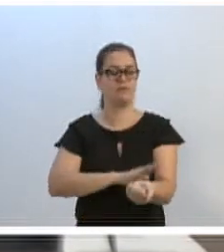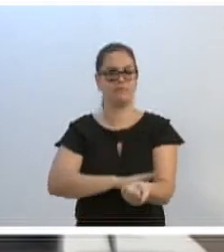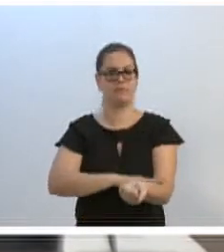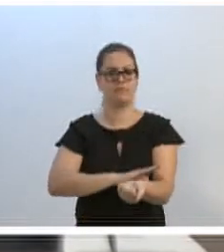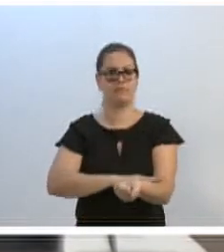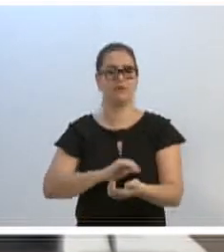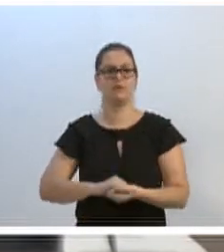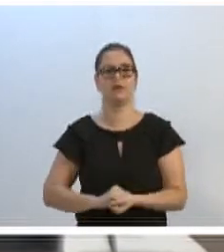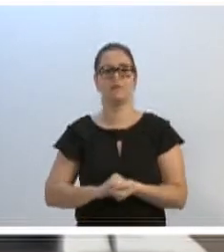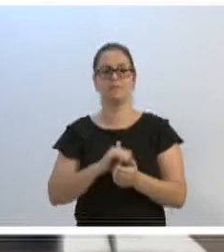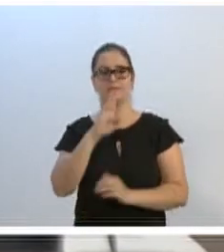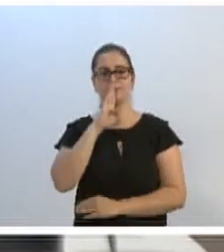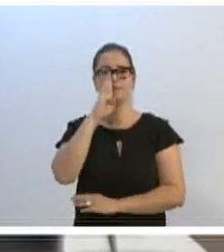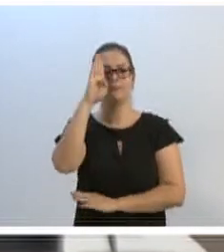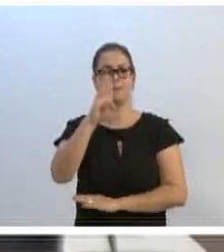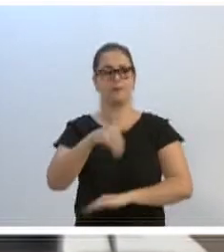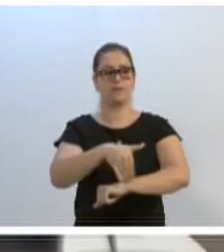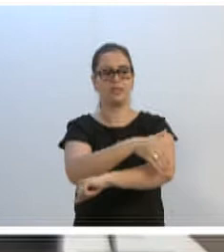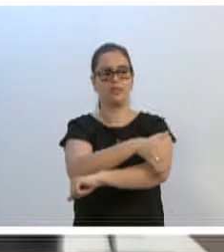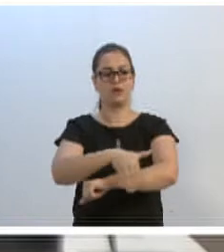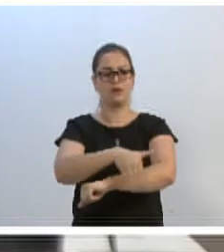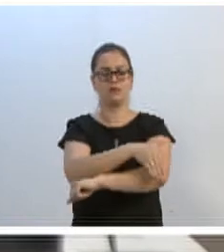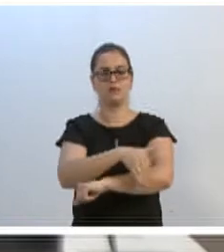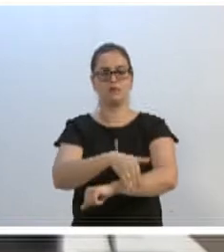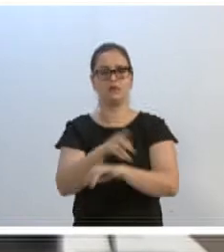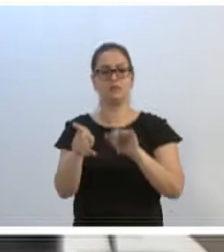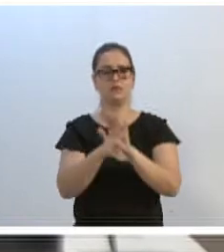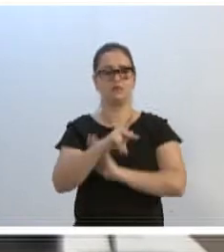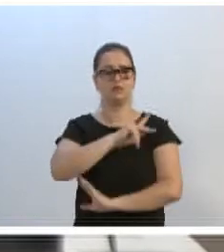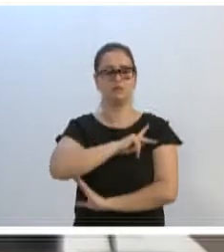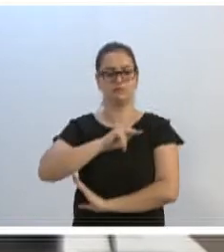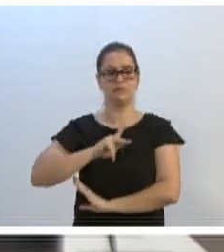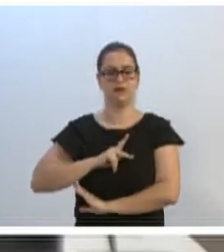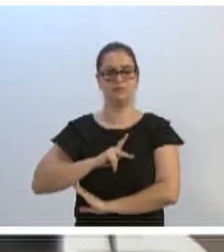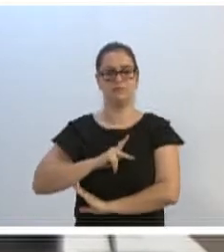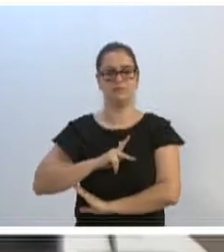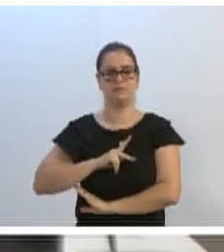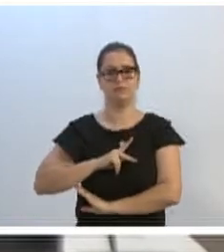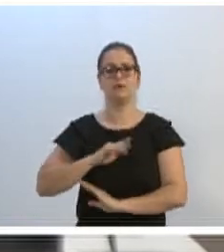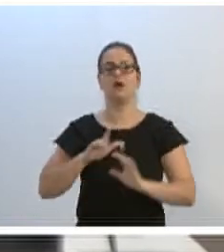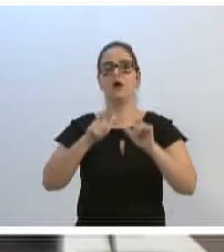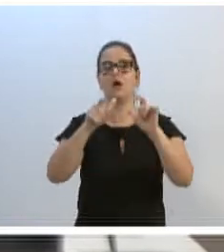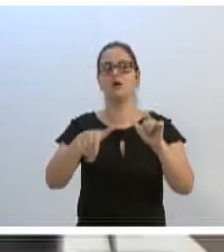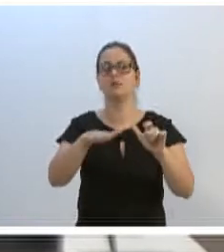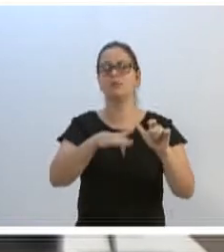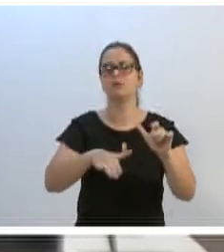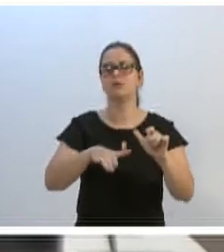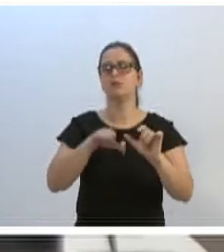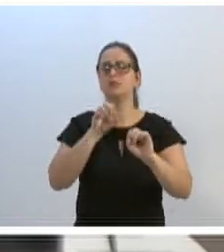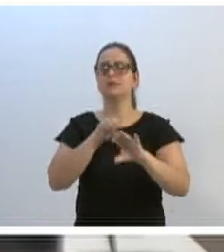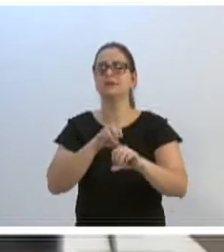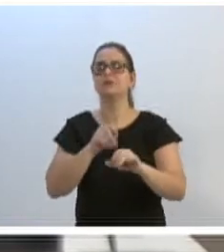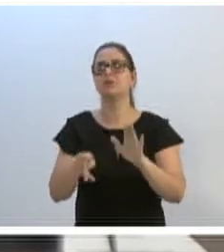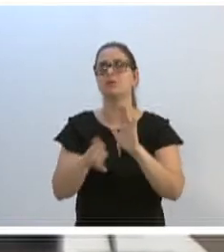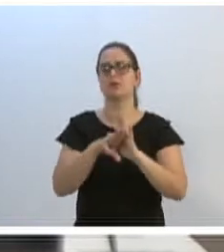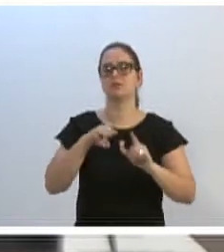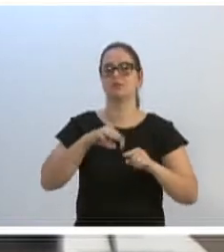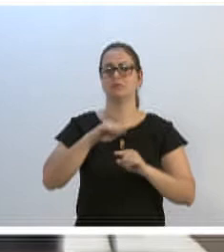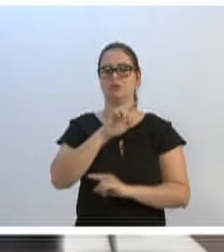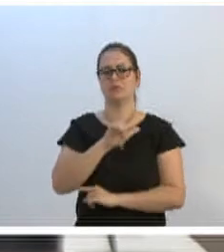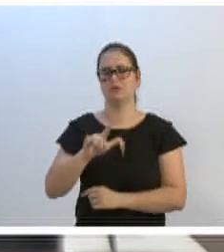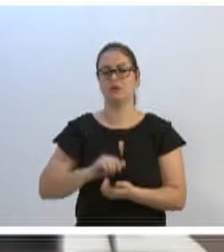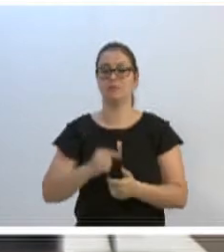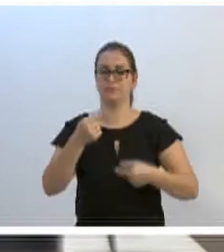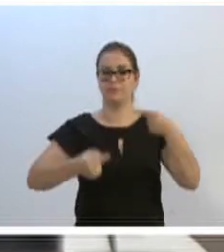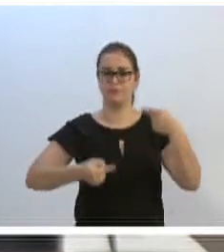Determina prioridade na pavimentação das vias públicas onde se localiza estabelecimentos de ensino no município de Blumenau.